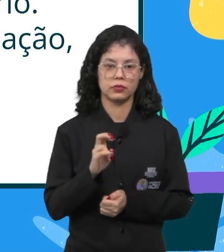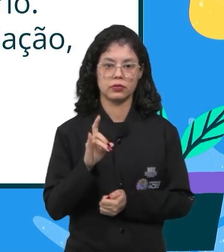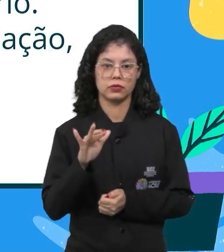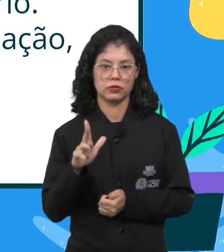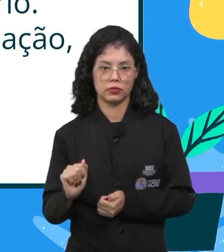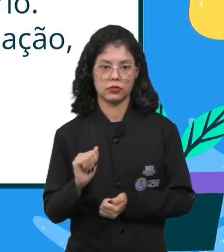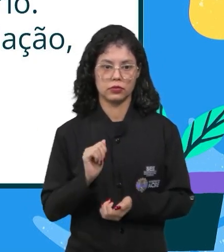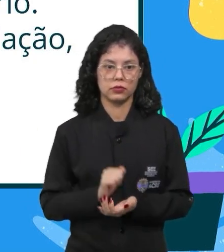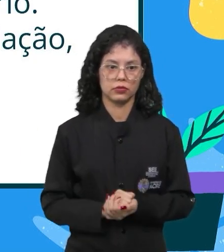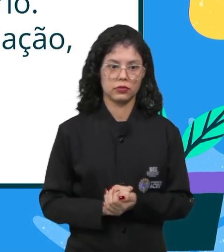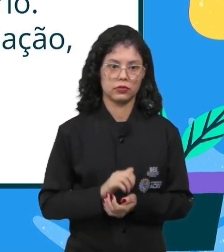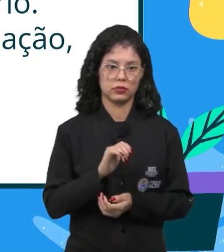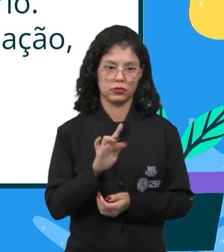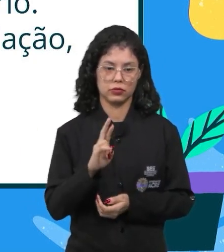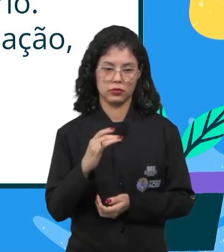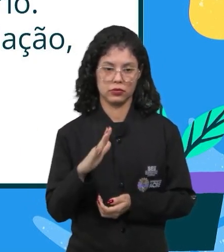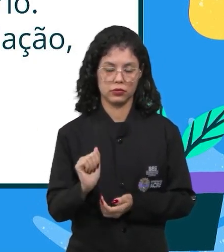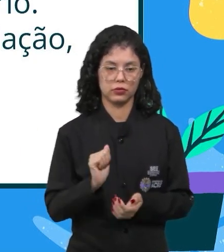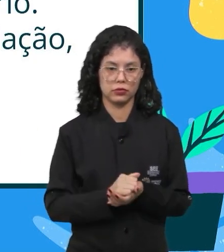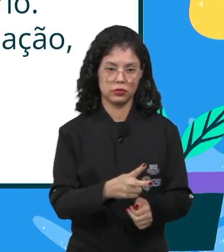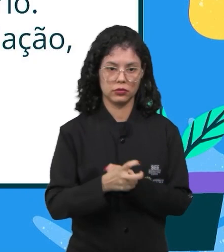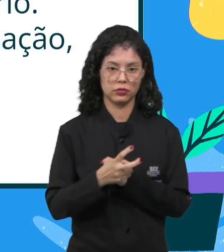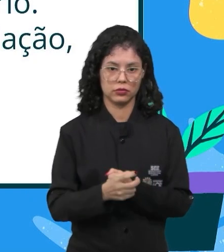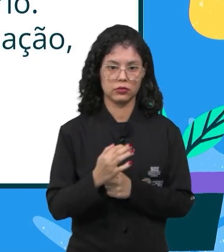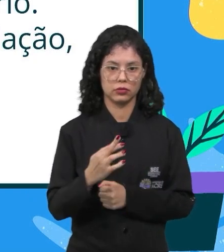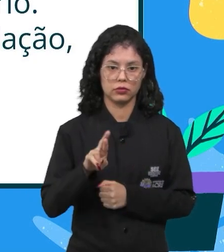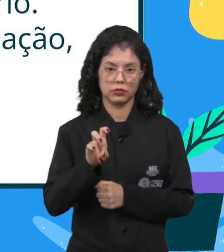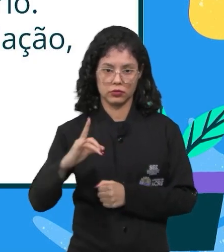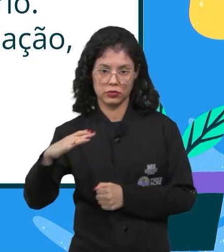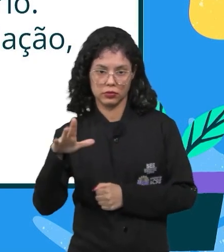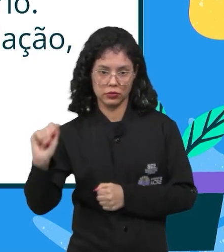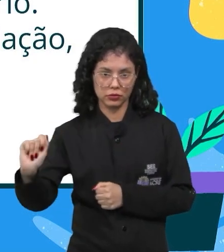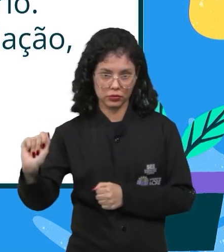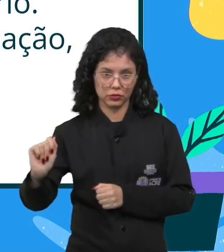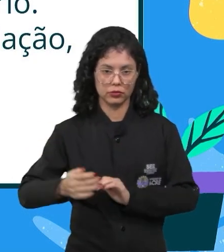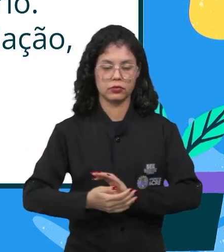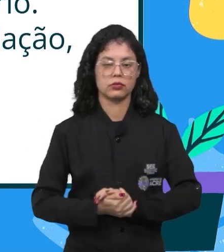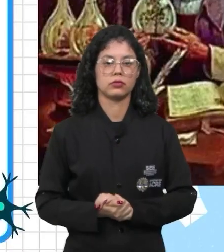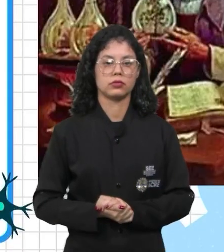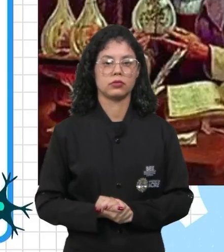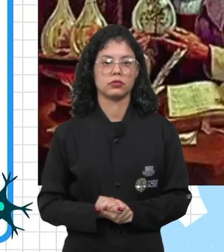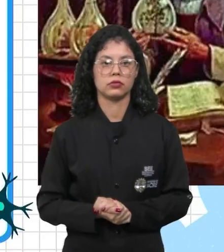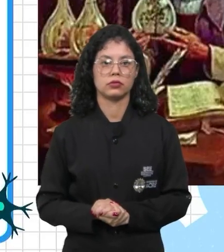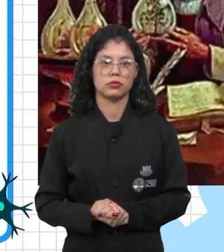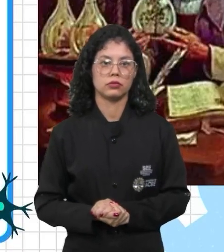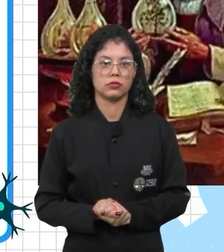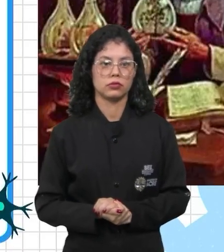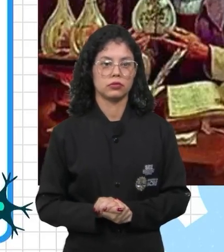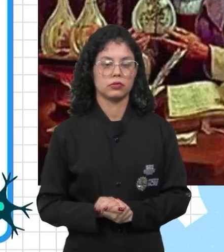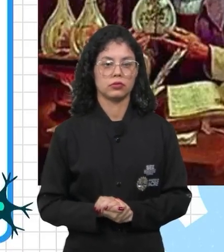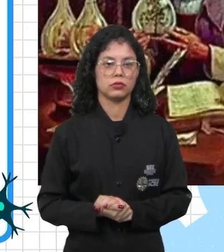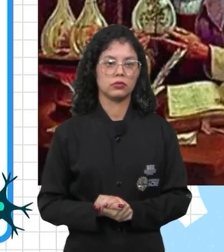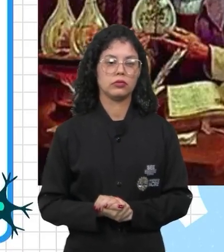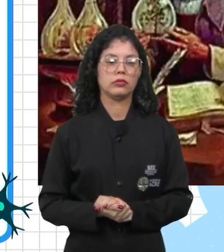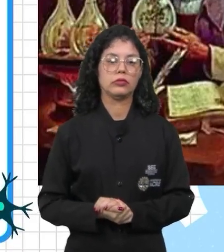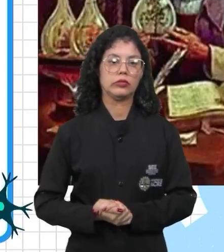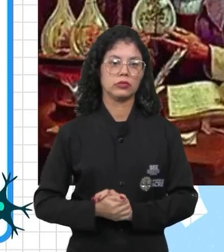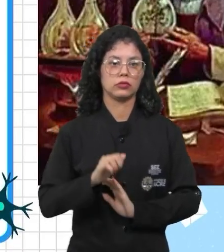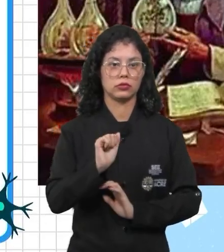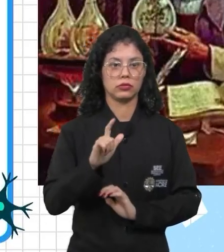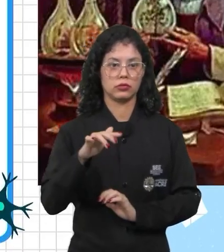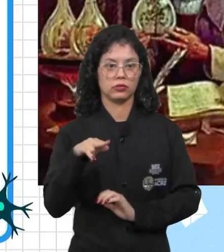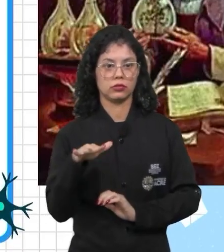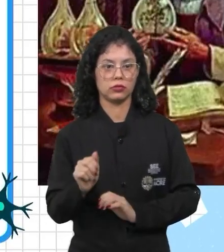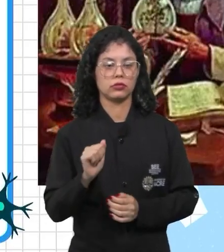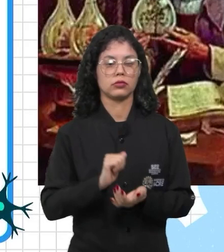a destilação, a sublimação, a extração e a filtração. E aí, passando essa fase ali da